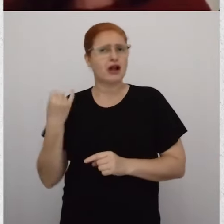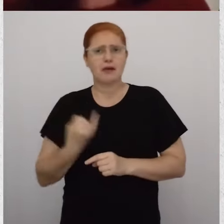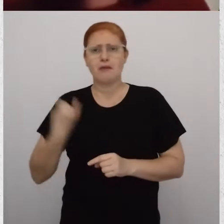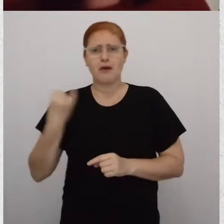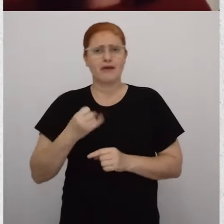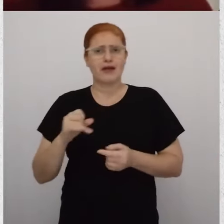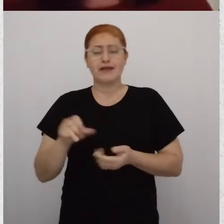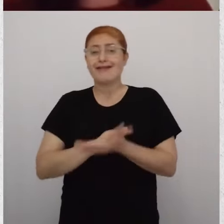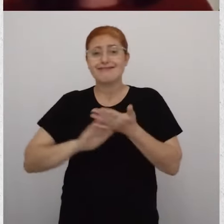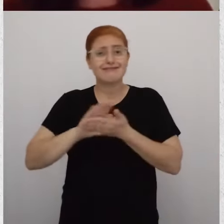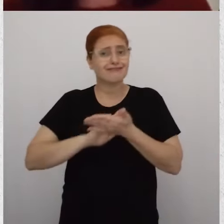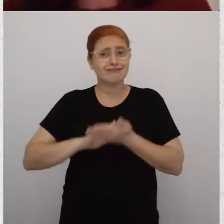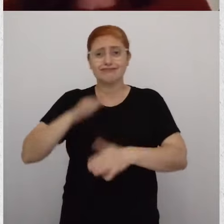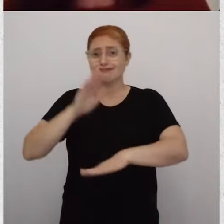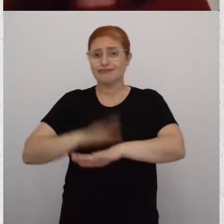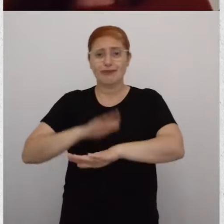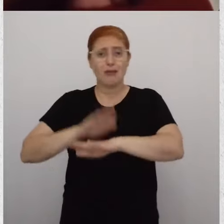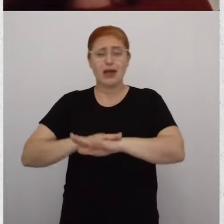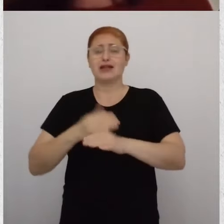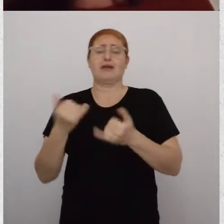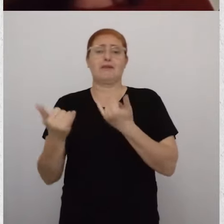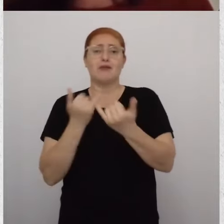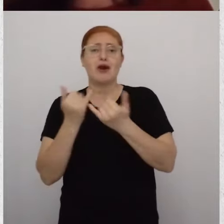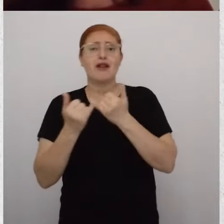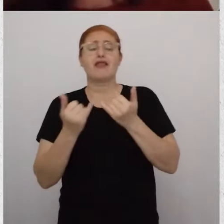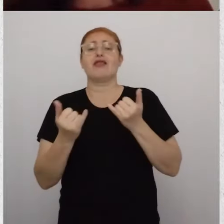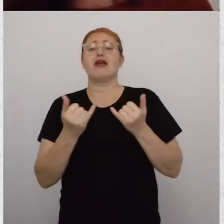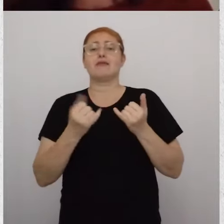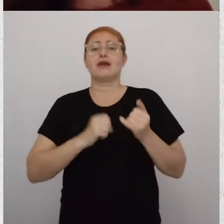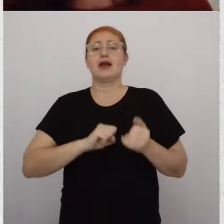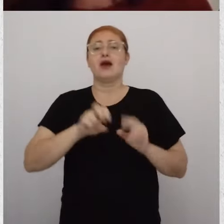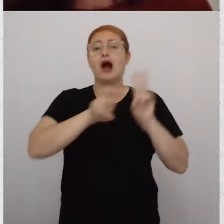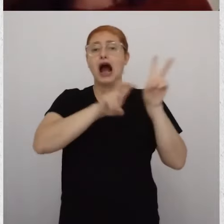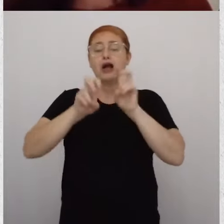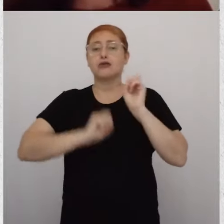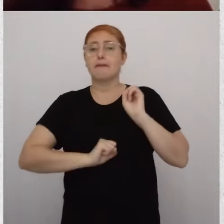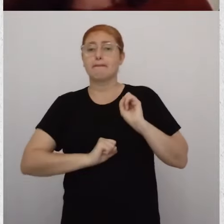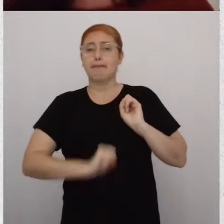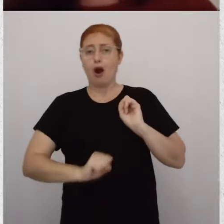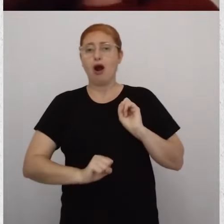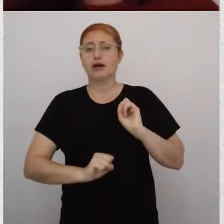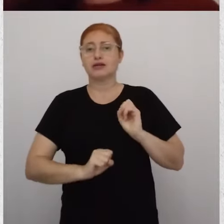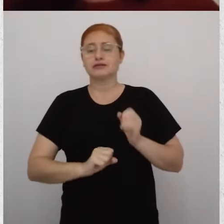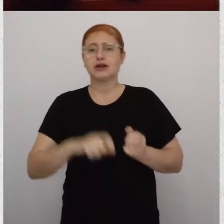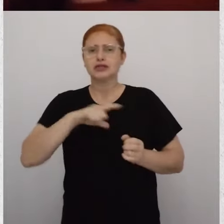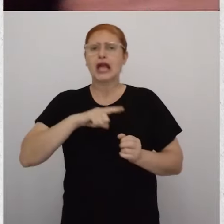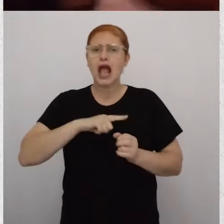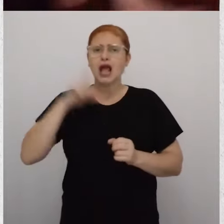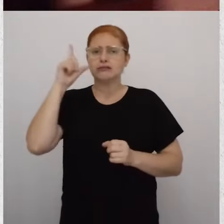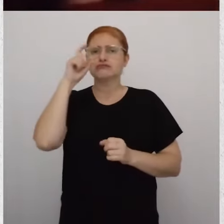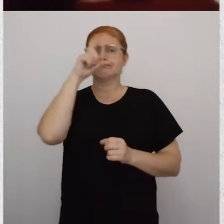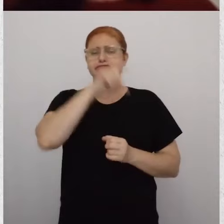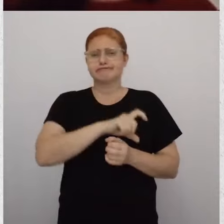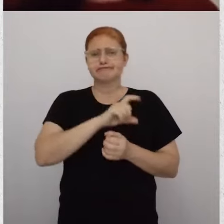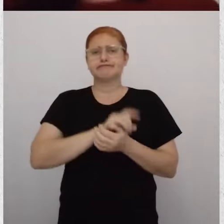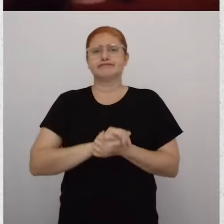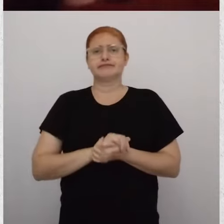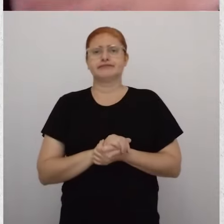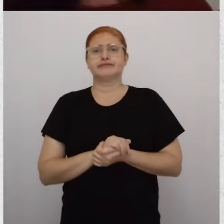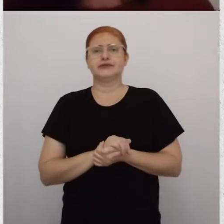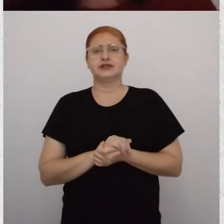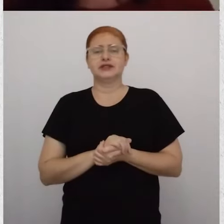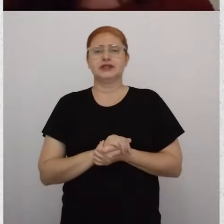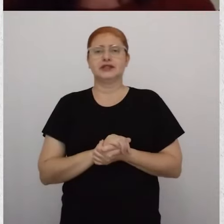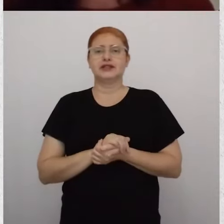Eu acho que o exemplo da pauta do aborto é uma delas, É, assim, tem uma profunda dificuldade de